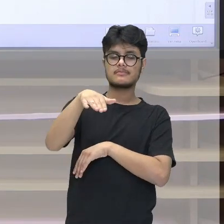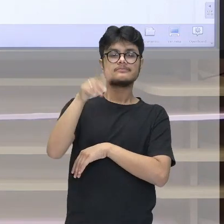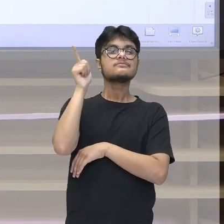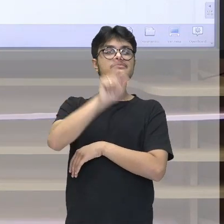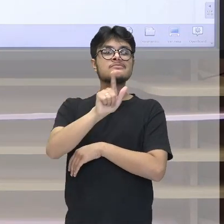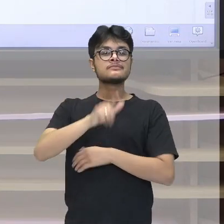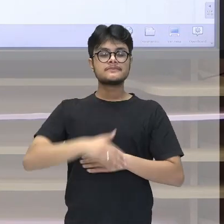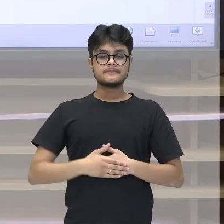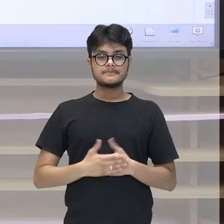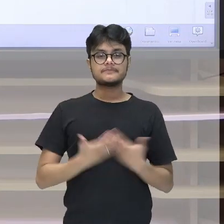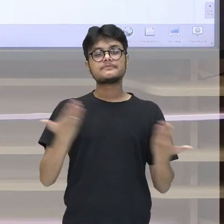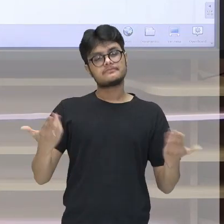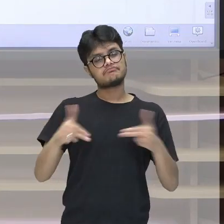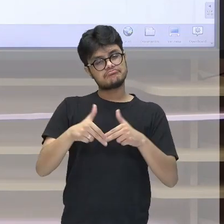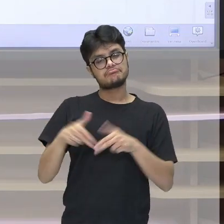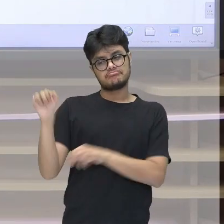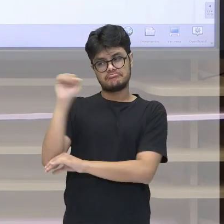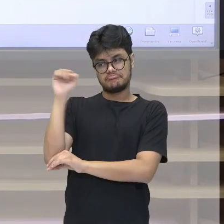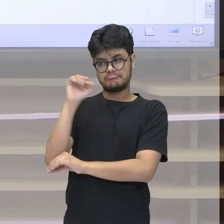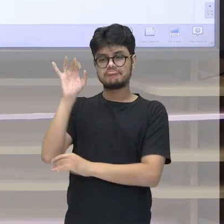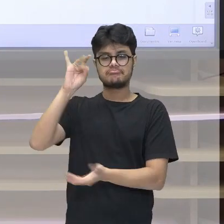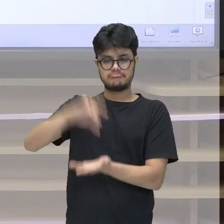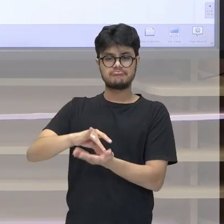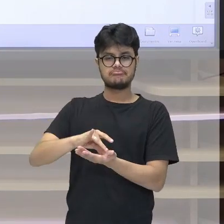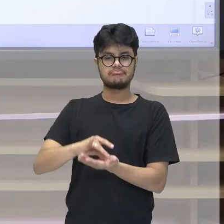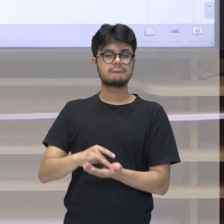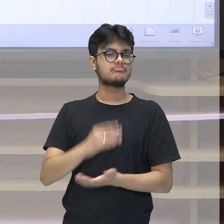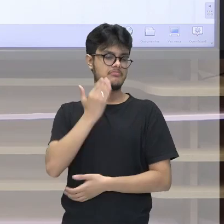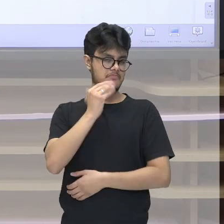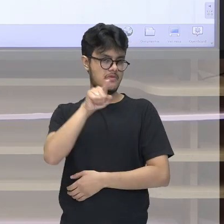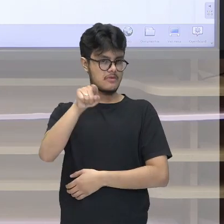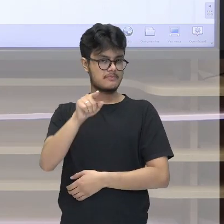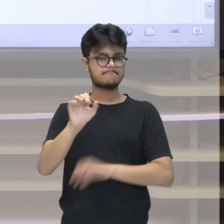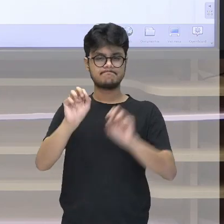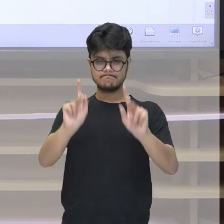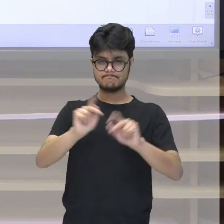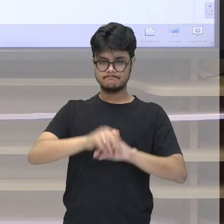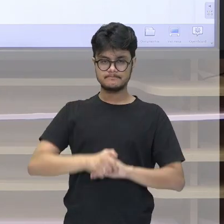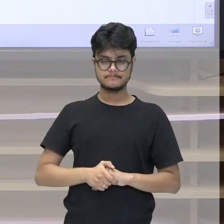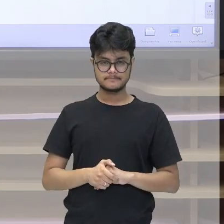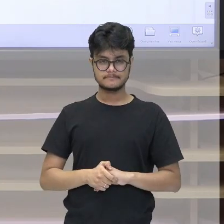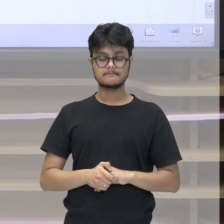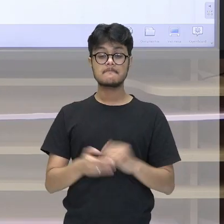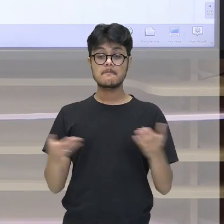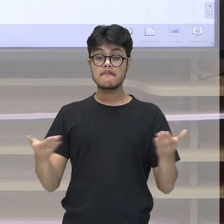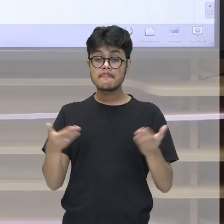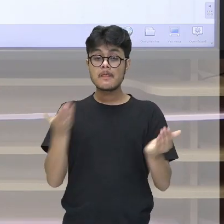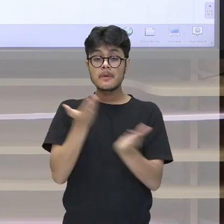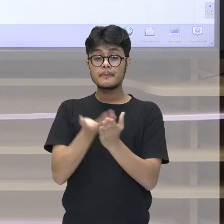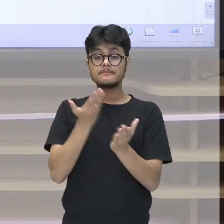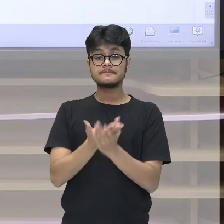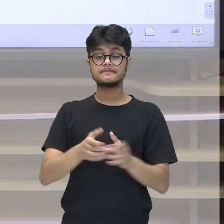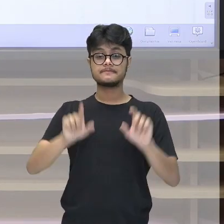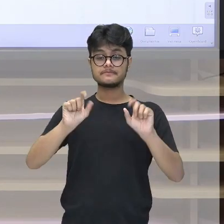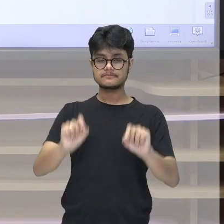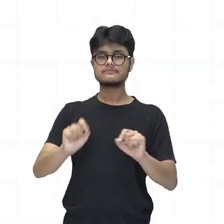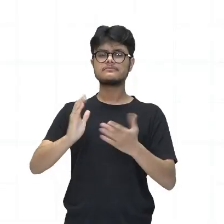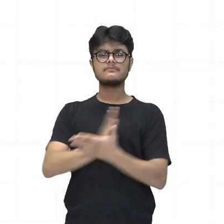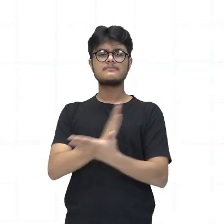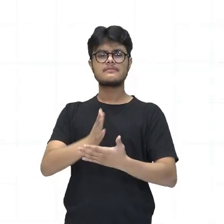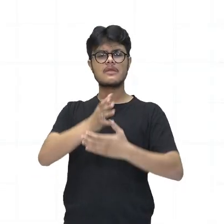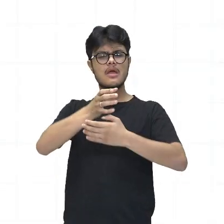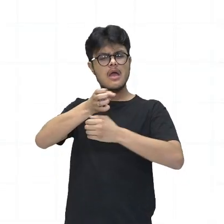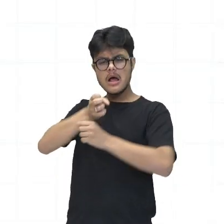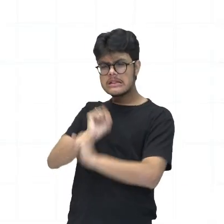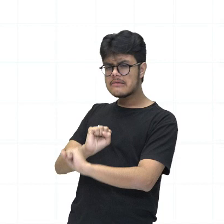carro também é um bom exemplo para que vocês entendam um pouco disso. Agora a gente vai ver aí as alavancas, né,